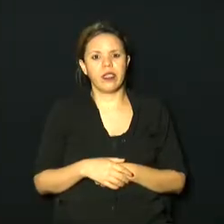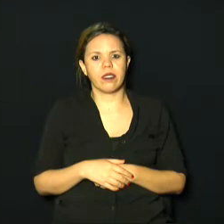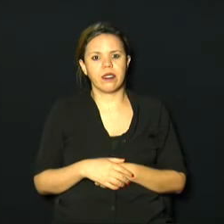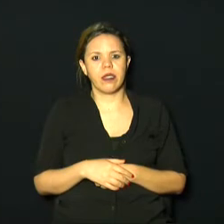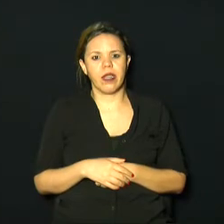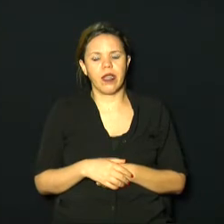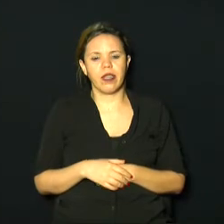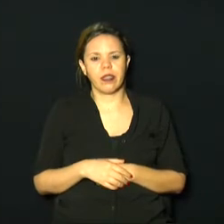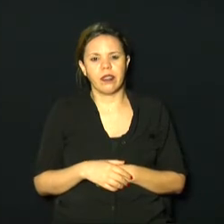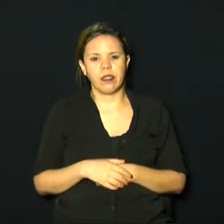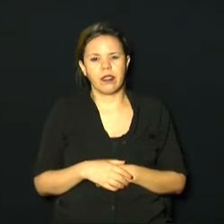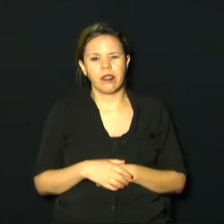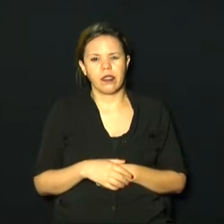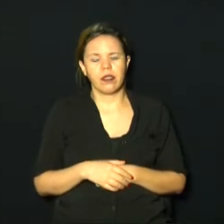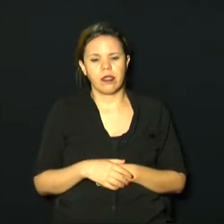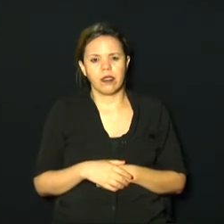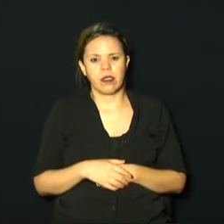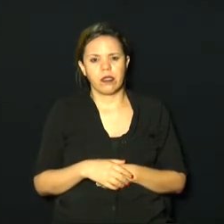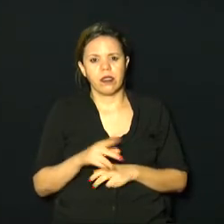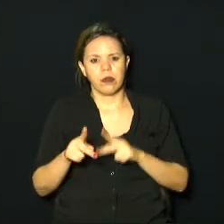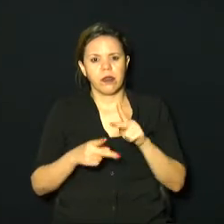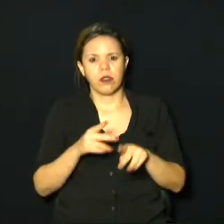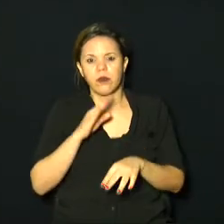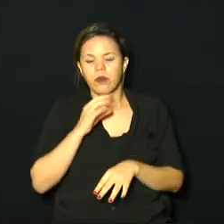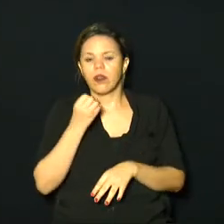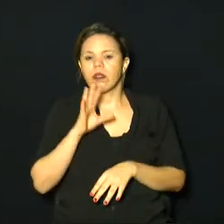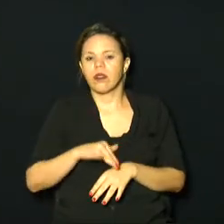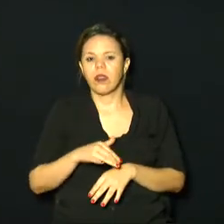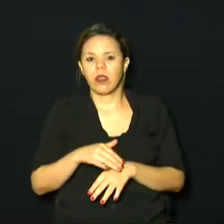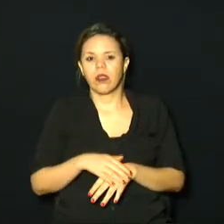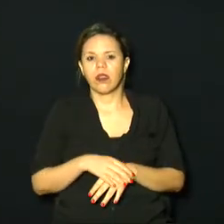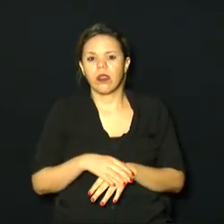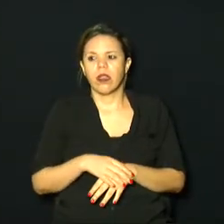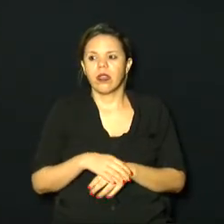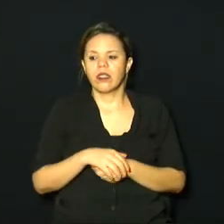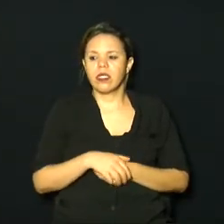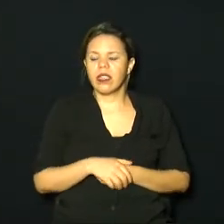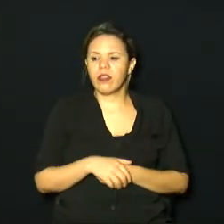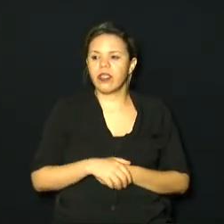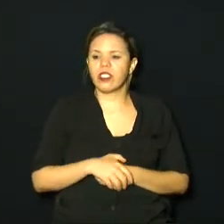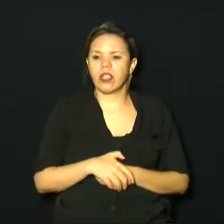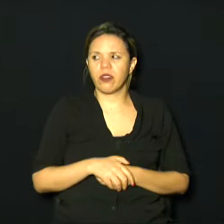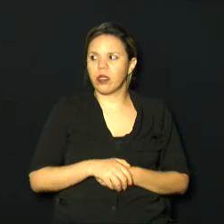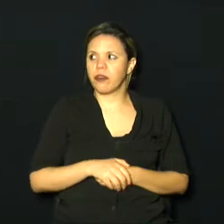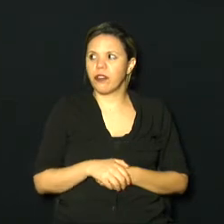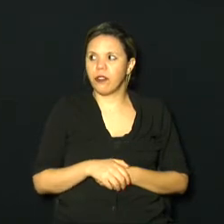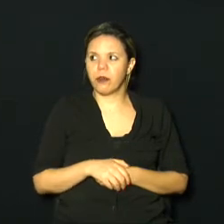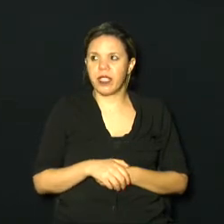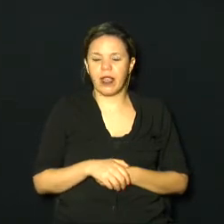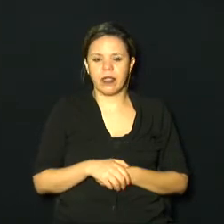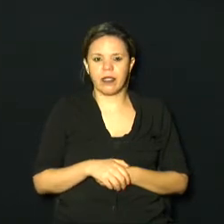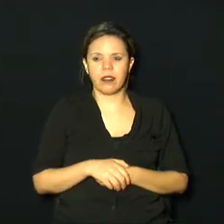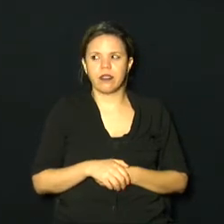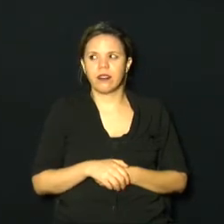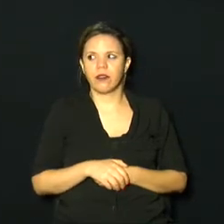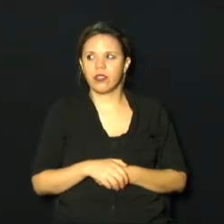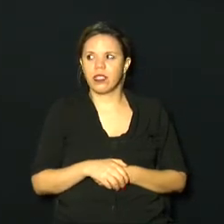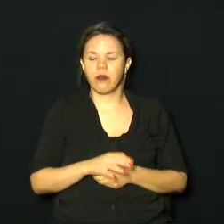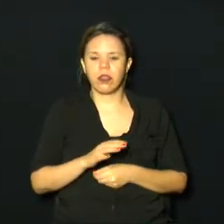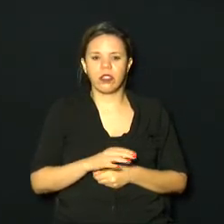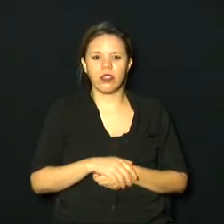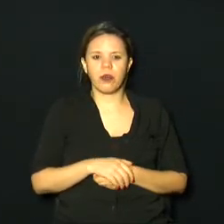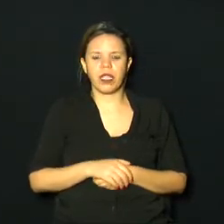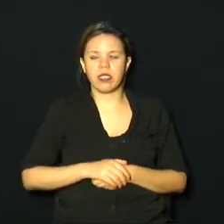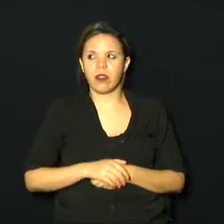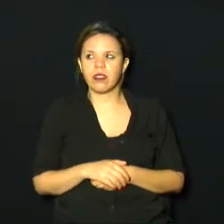Boa tarde a todas as pessoas. Excelentíssimo e digníssimo vereador Carlão, agradeço imensamente a